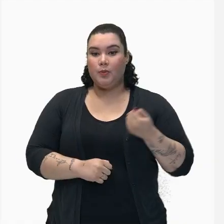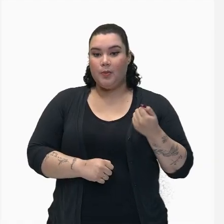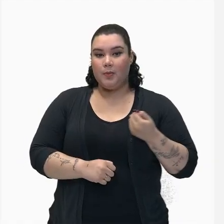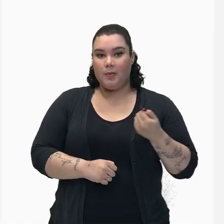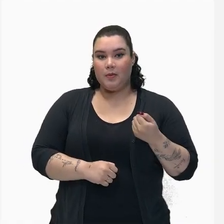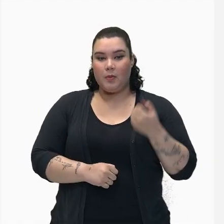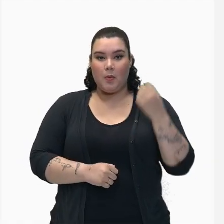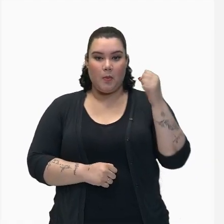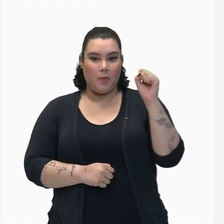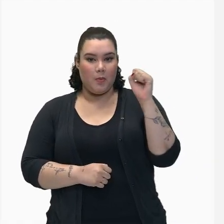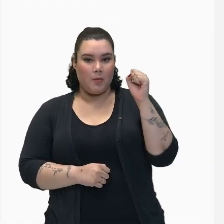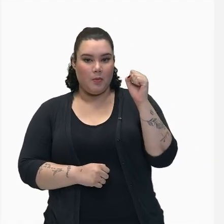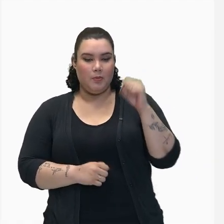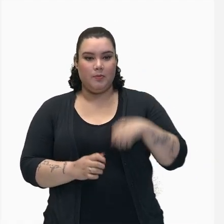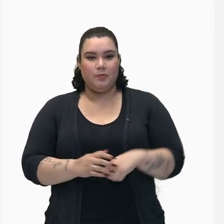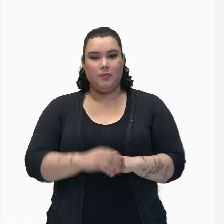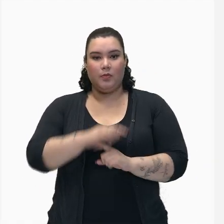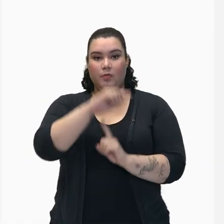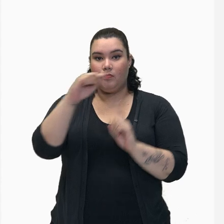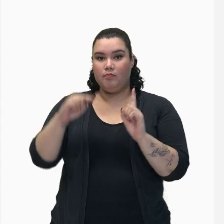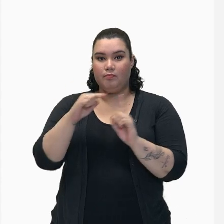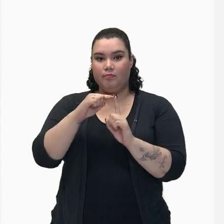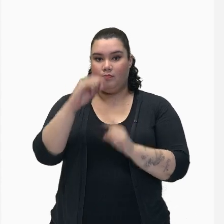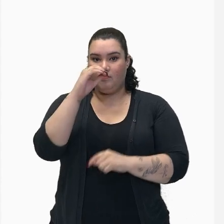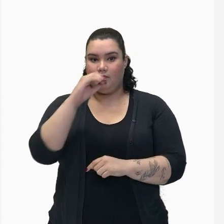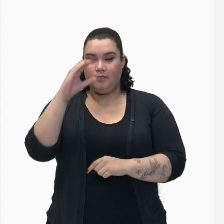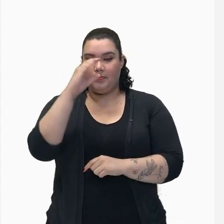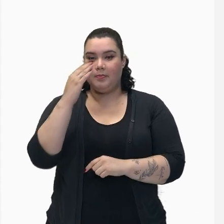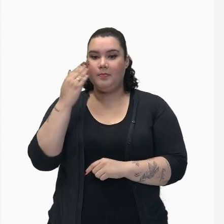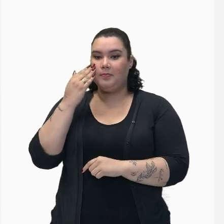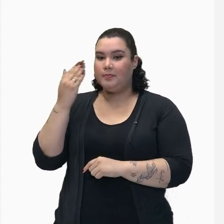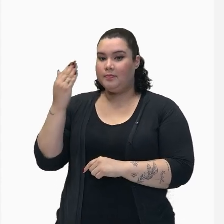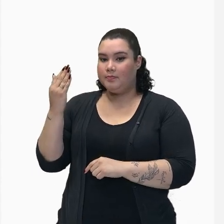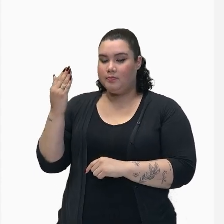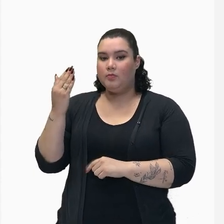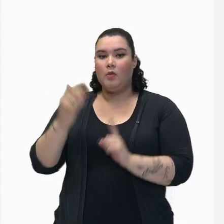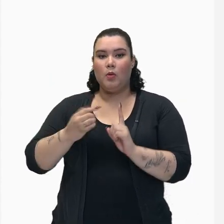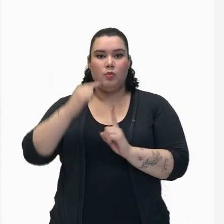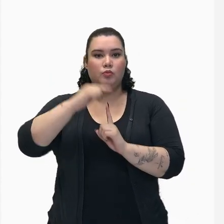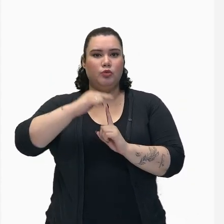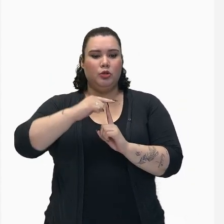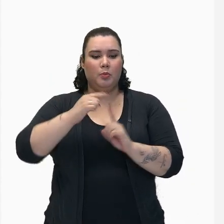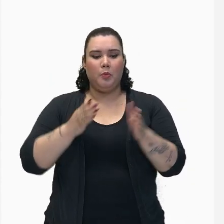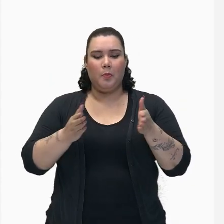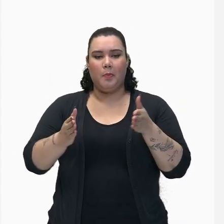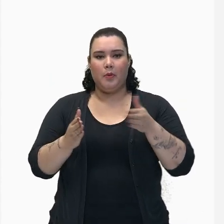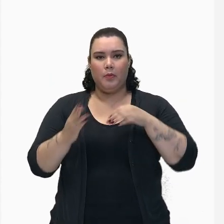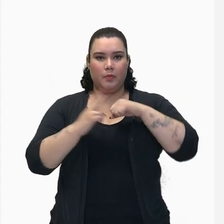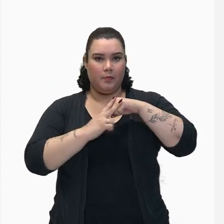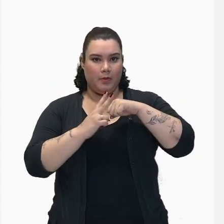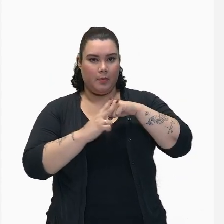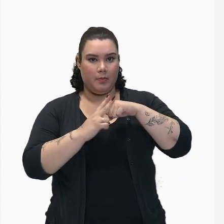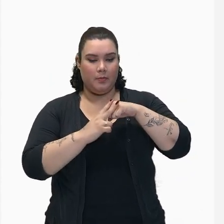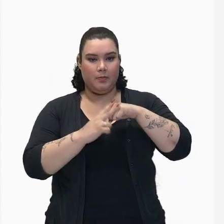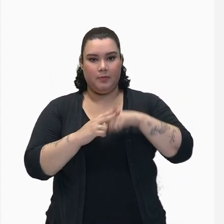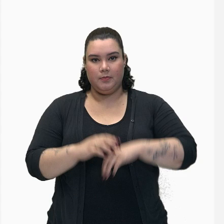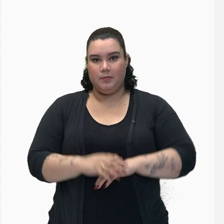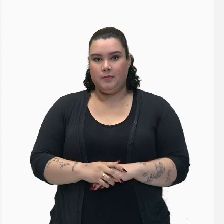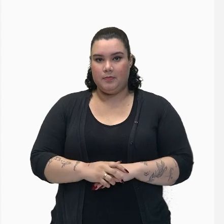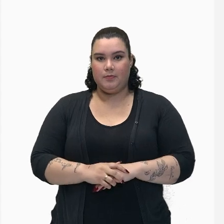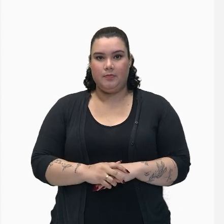número 8, objeto de conhecimento. Pretérito imperfeito de